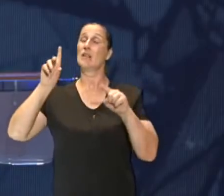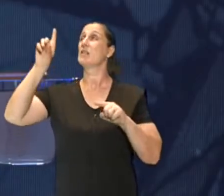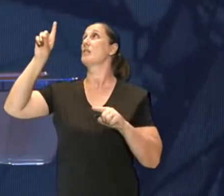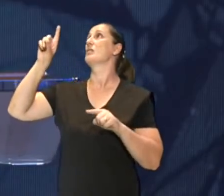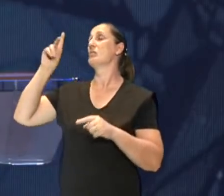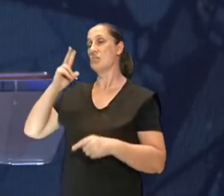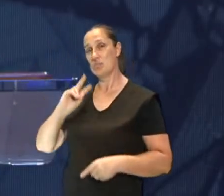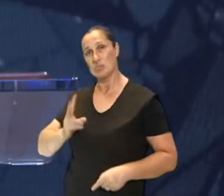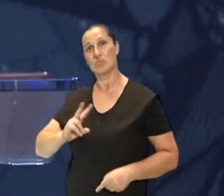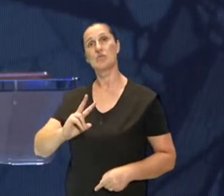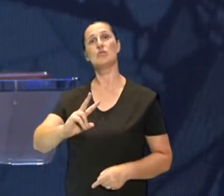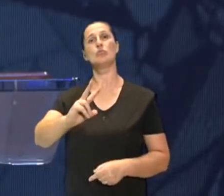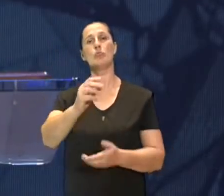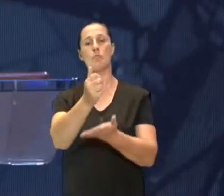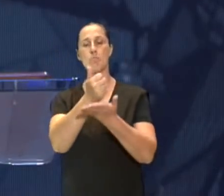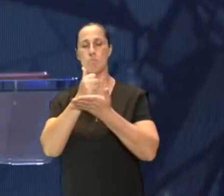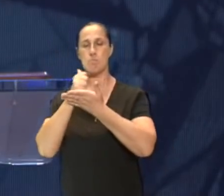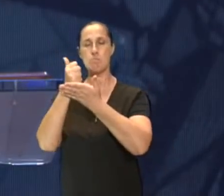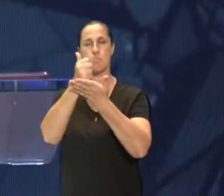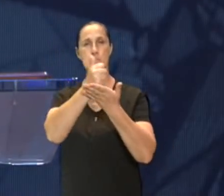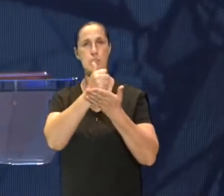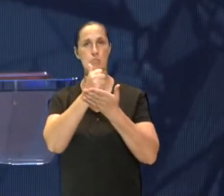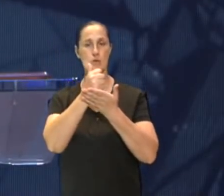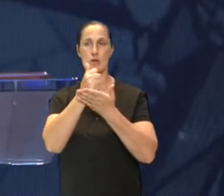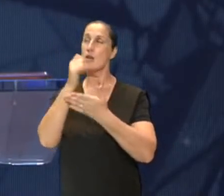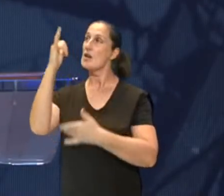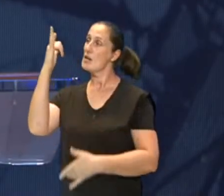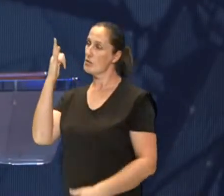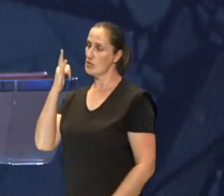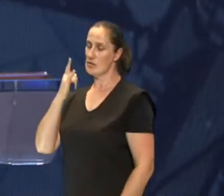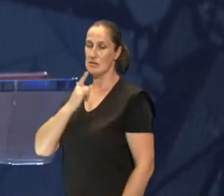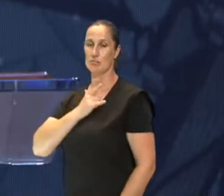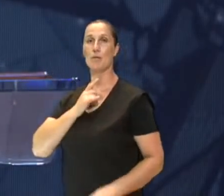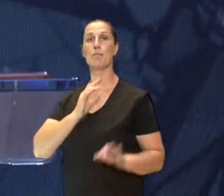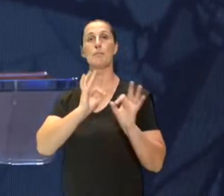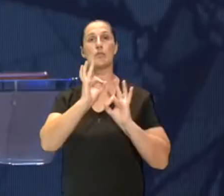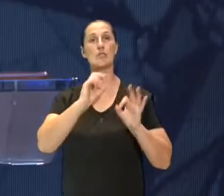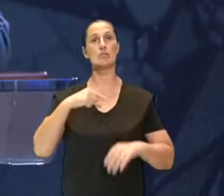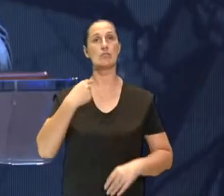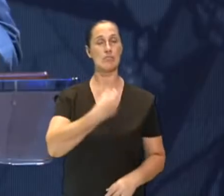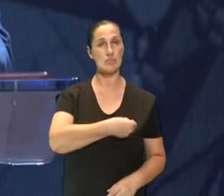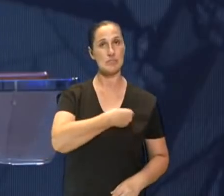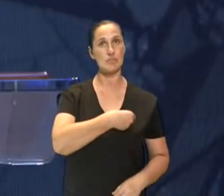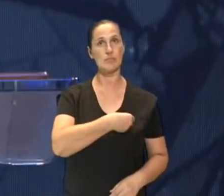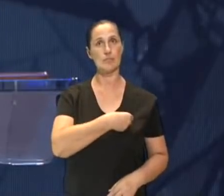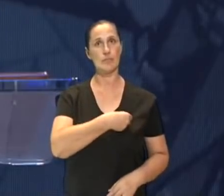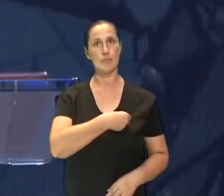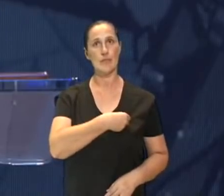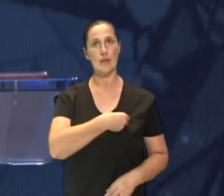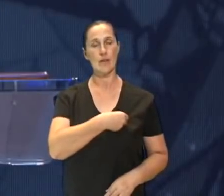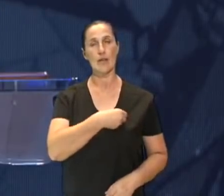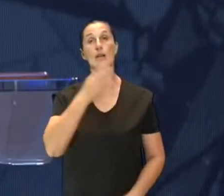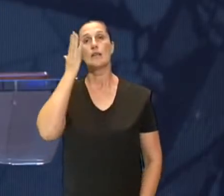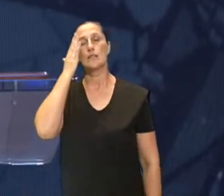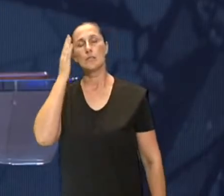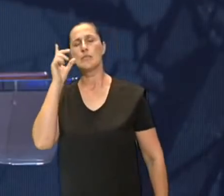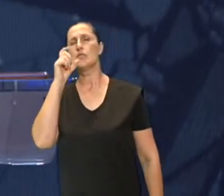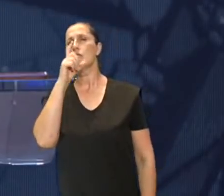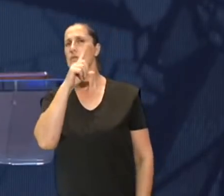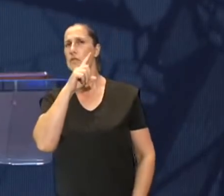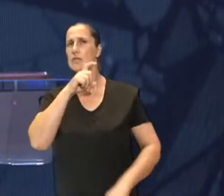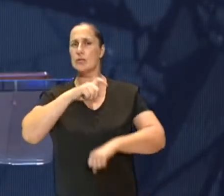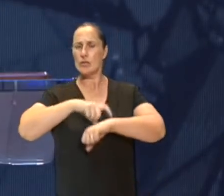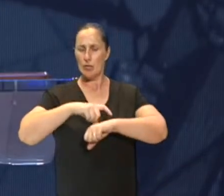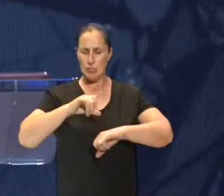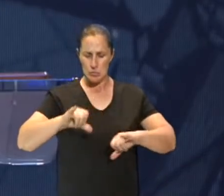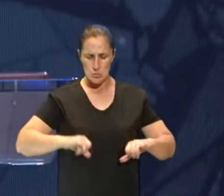Ele continua no controle, nos ama e tem um plano para nós. E sabe, isso é muito difícil de entender quando a gente está